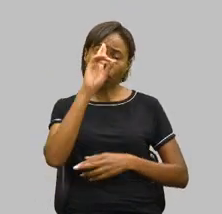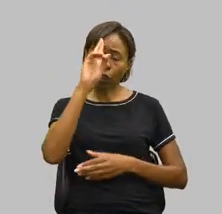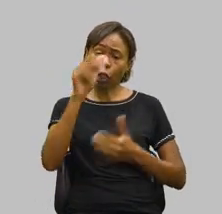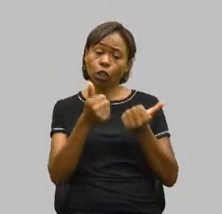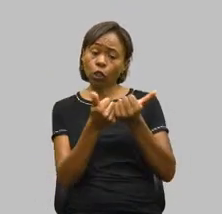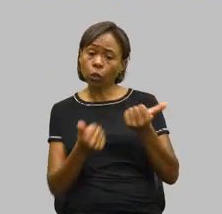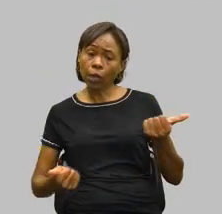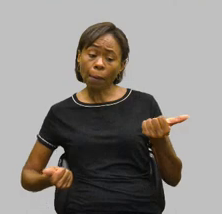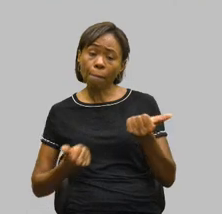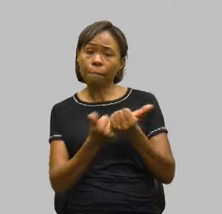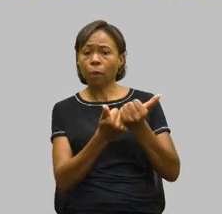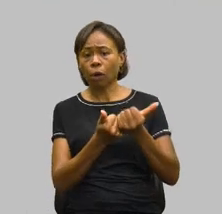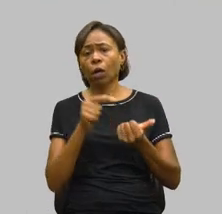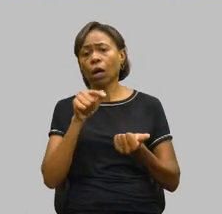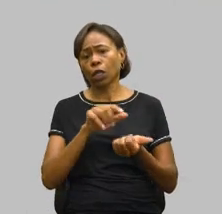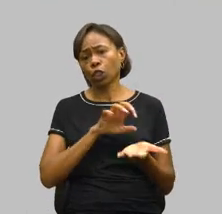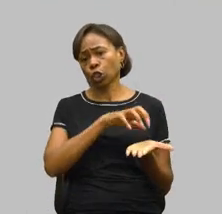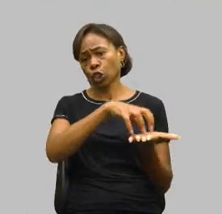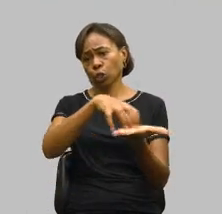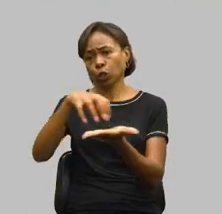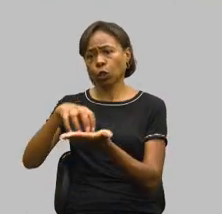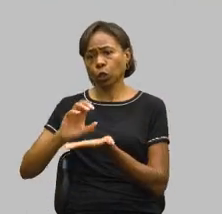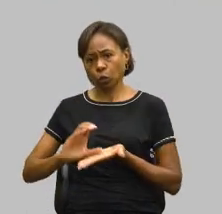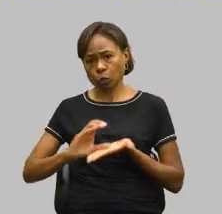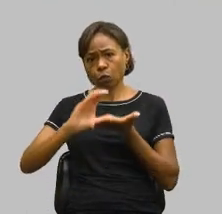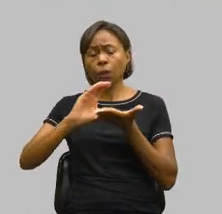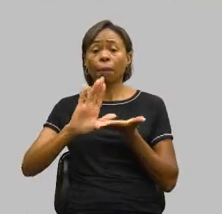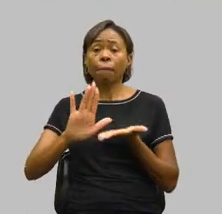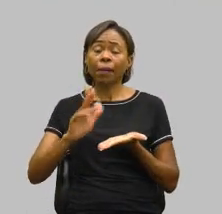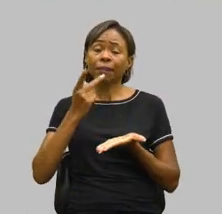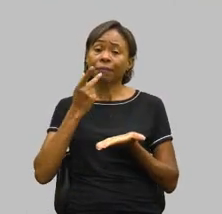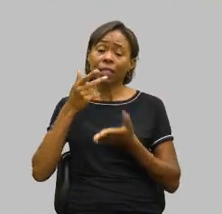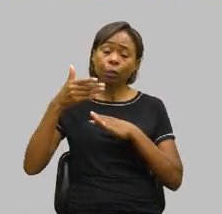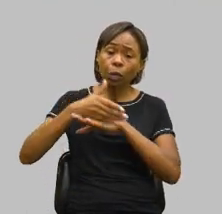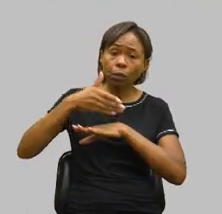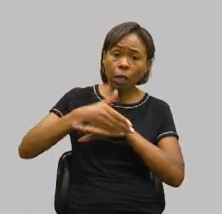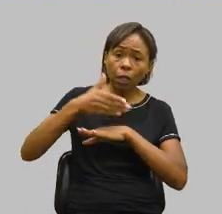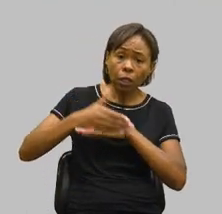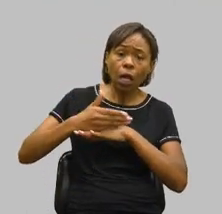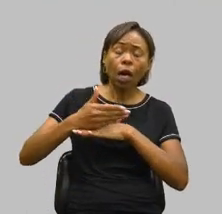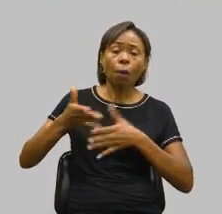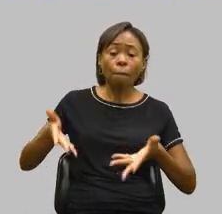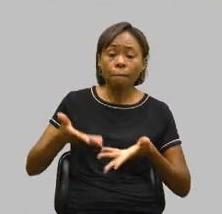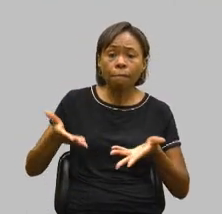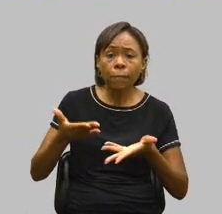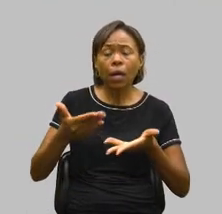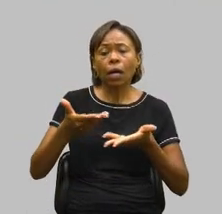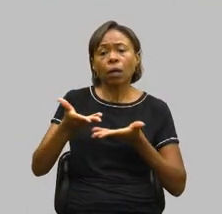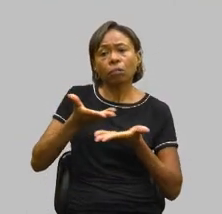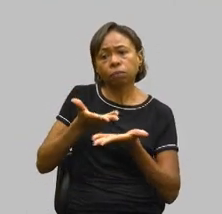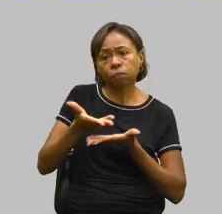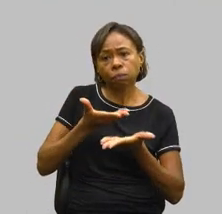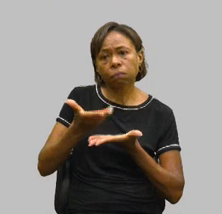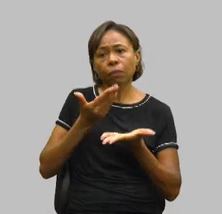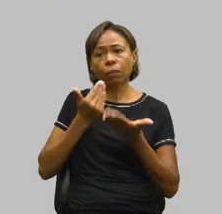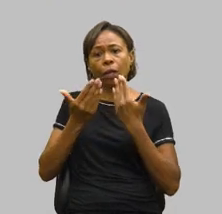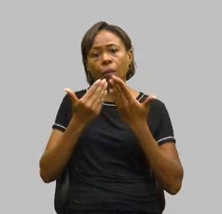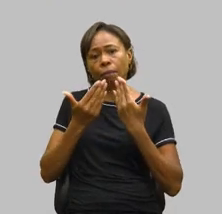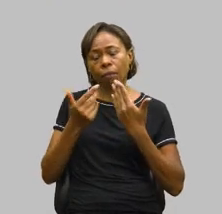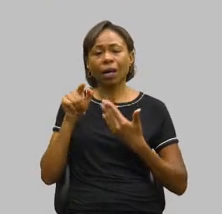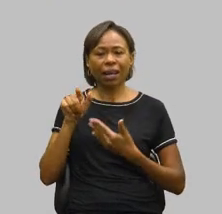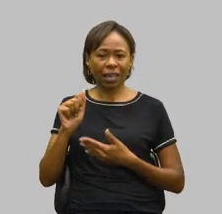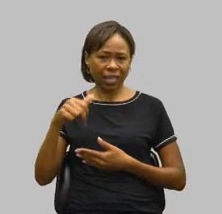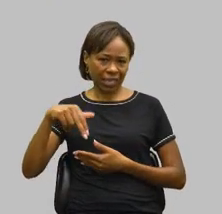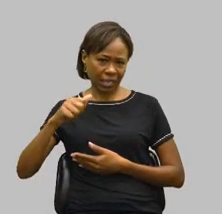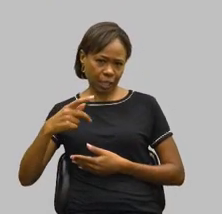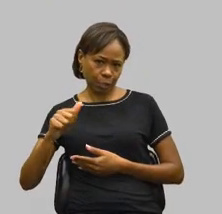colegiados pois nós estamos falando de participação nós estamos falando em promoção do diálogo e como bem a Ana Paula Siqueira que citou